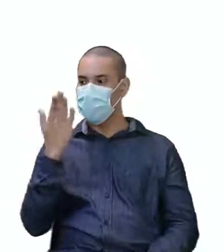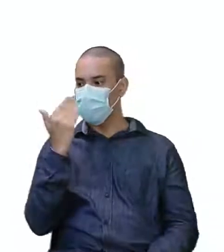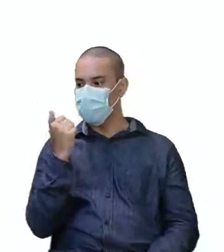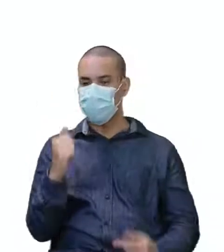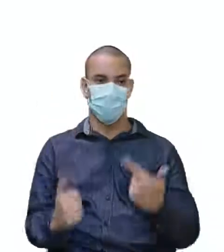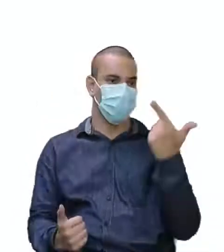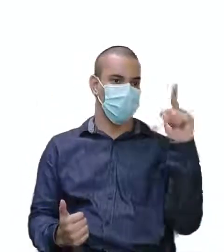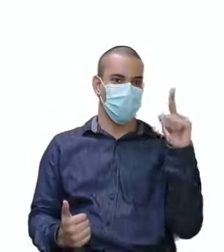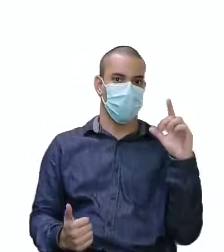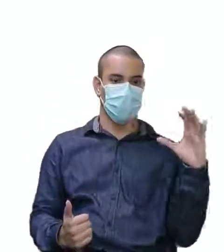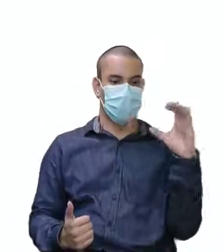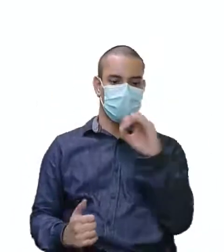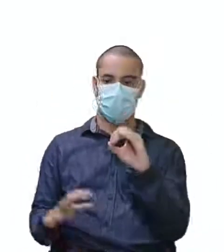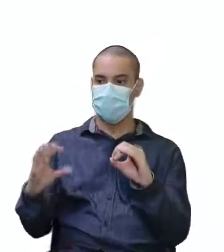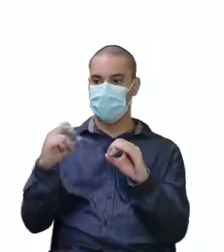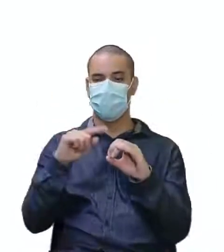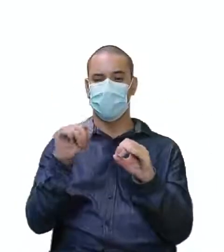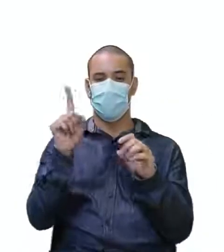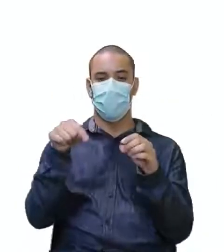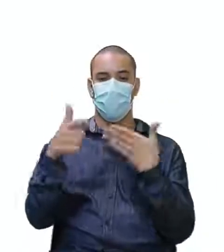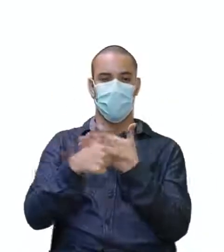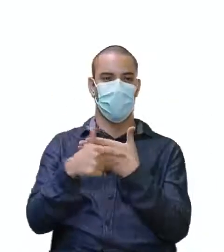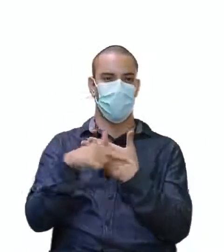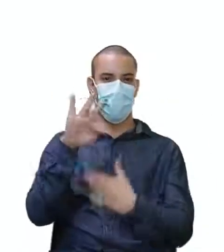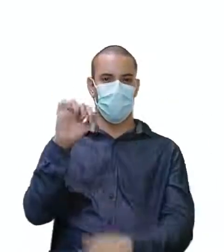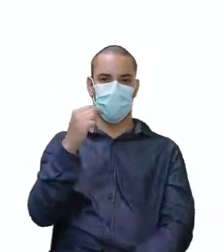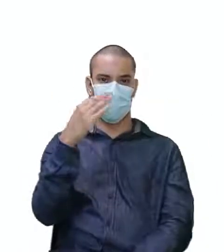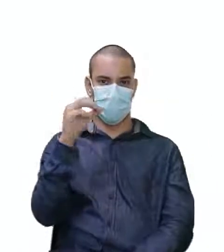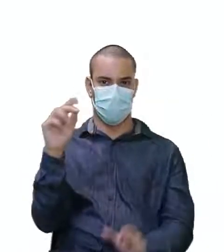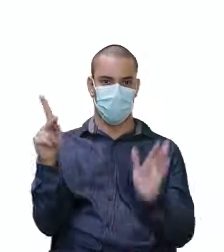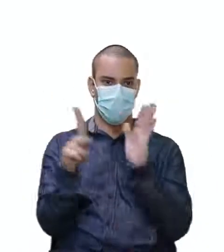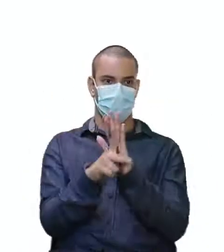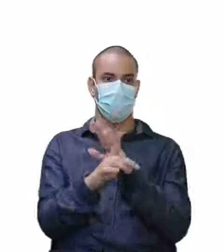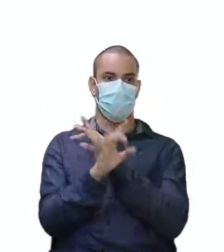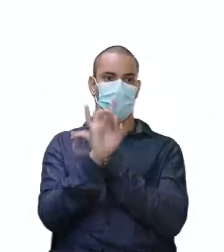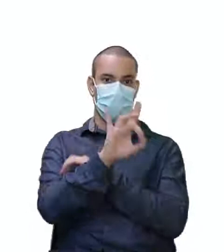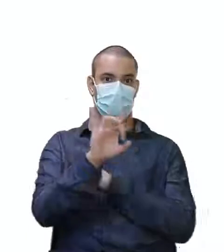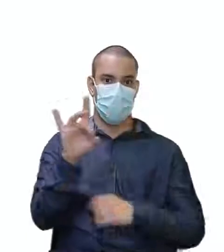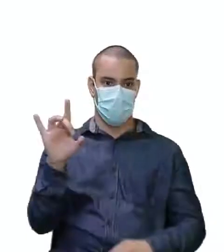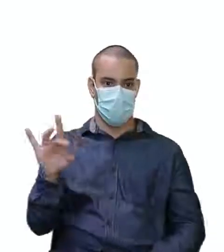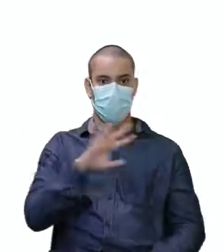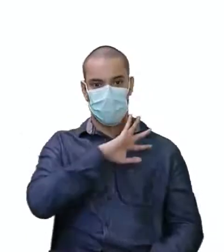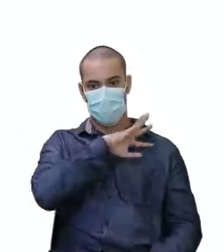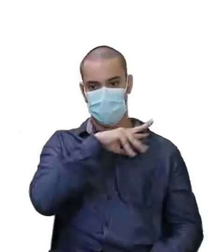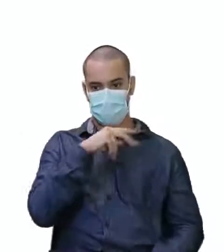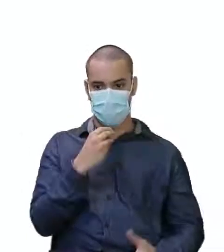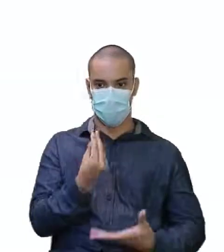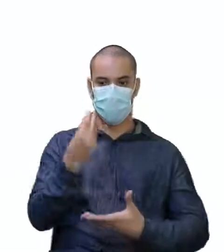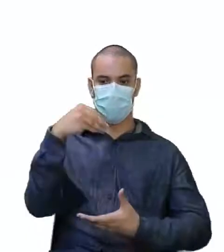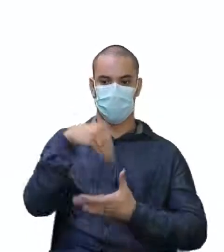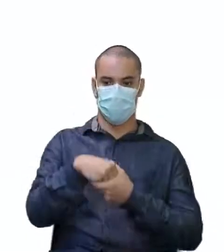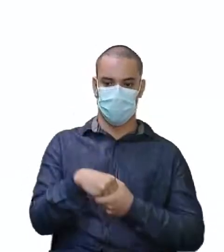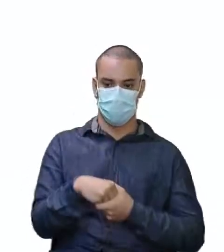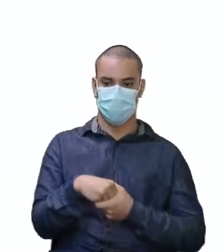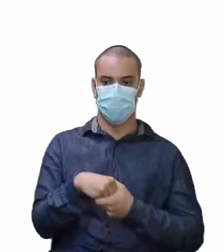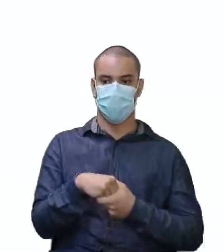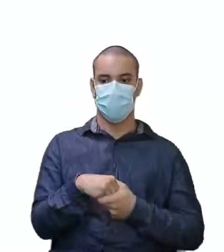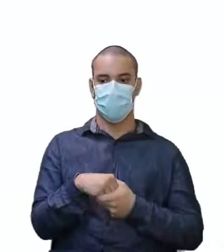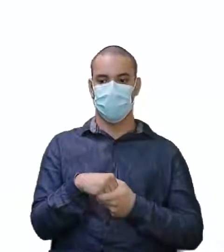predador nesse sistema. Então, são funções que esses animais exercem em um